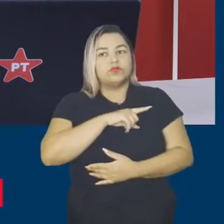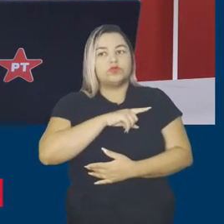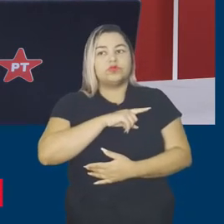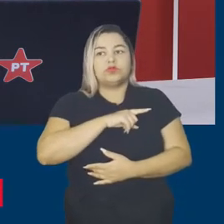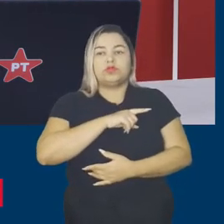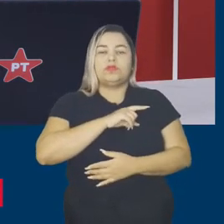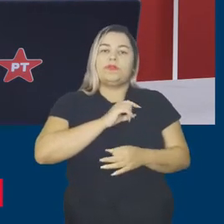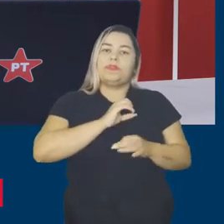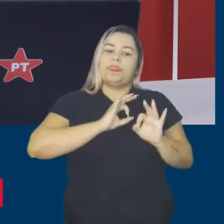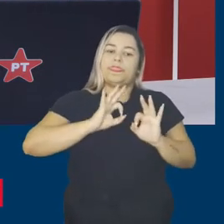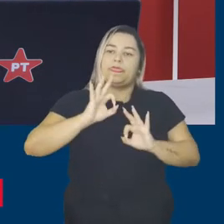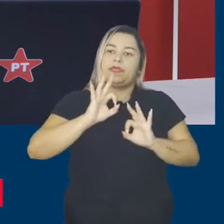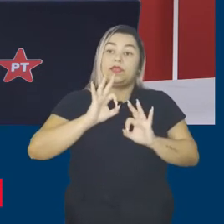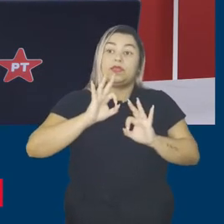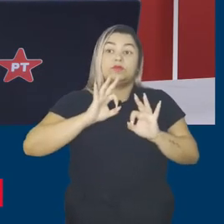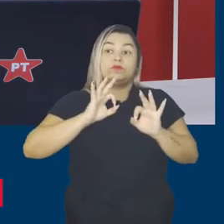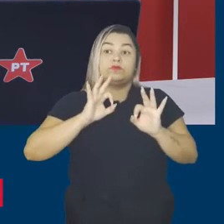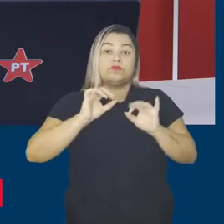seminário